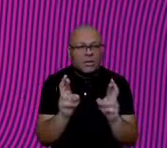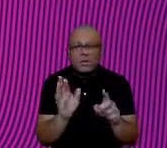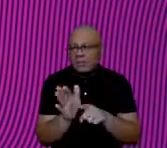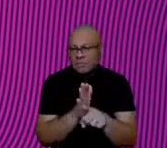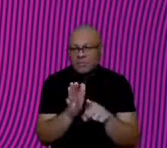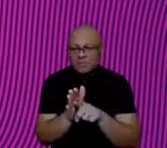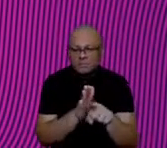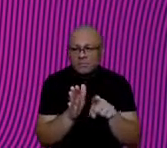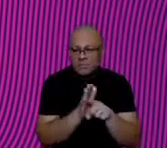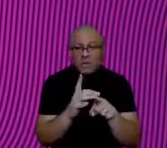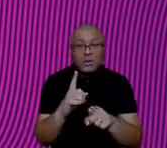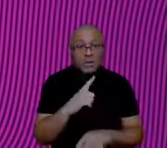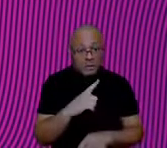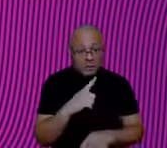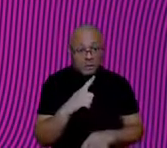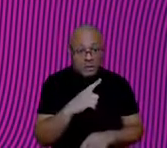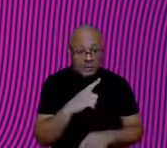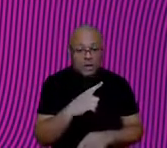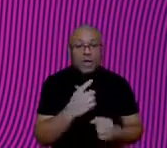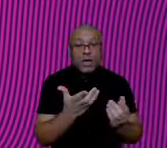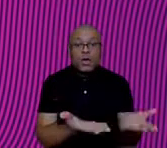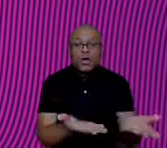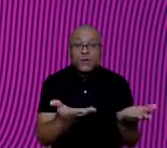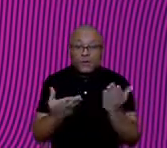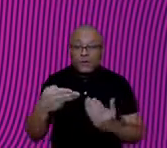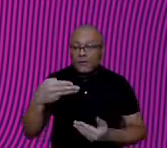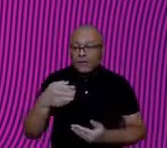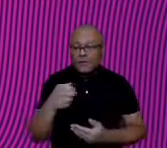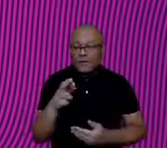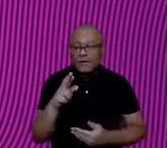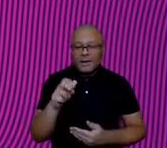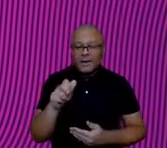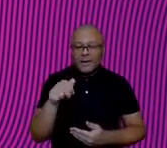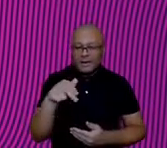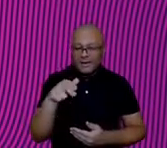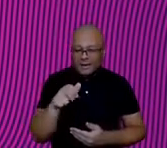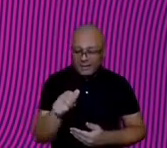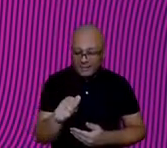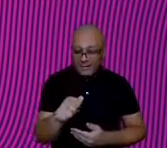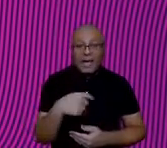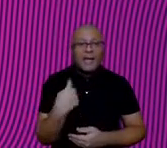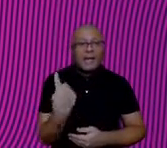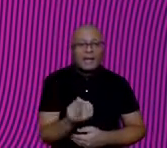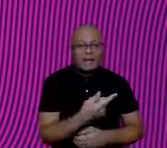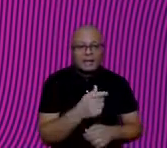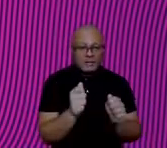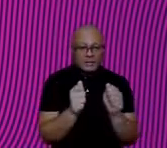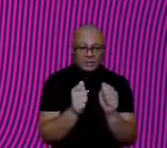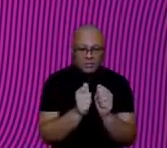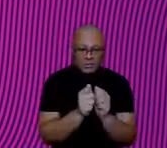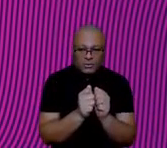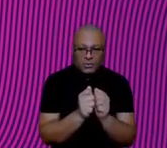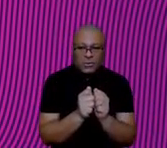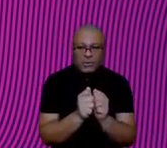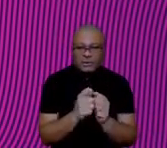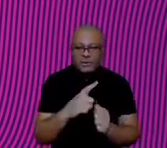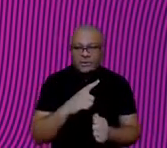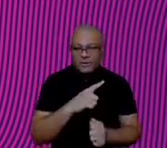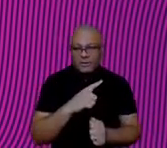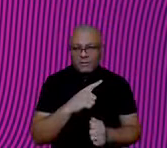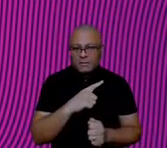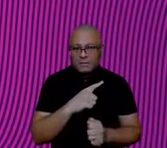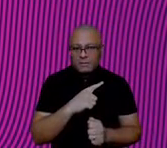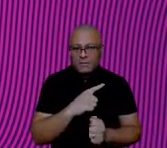surjam. Eu convidar a Mariana para se juntar aqui a nós e eu queria começar